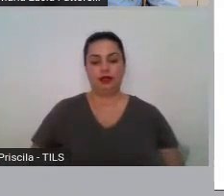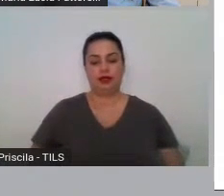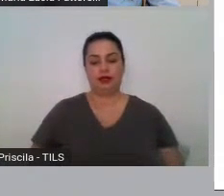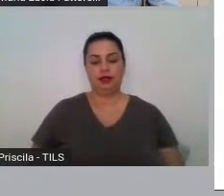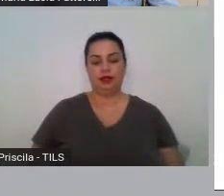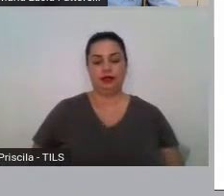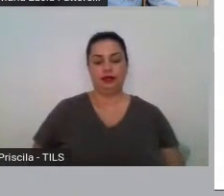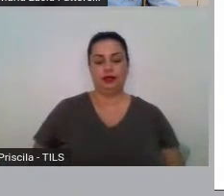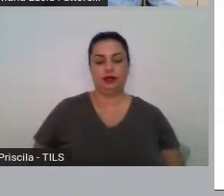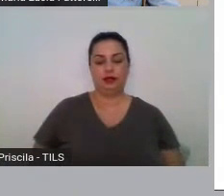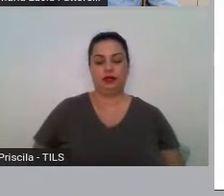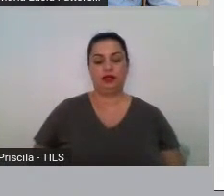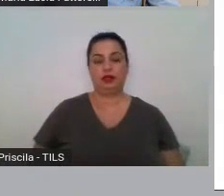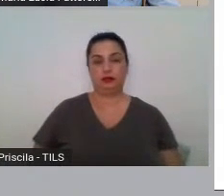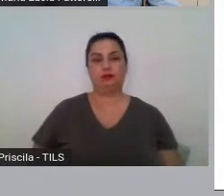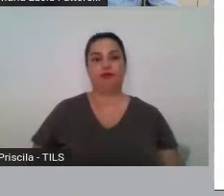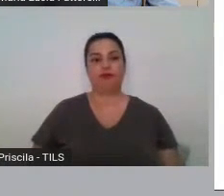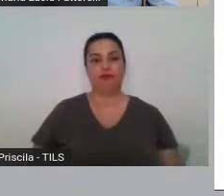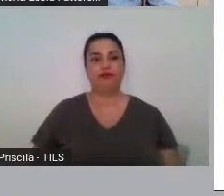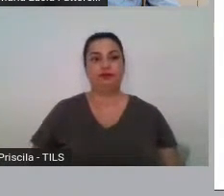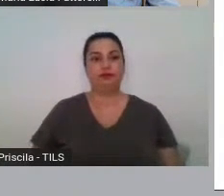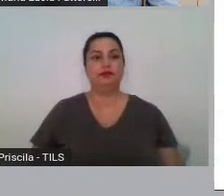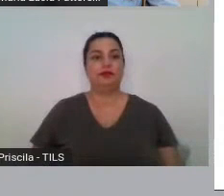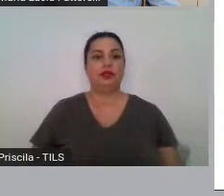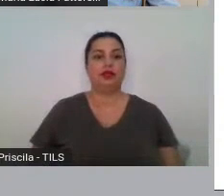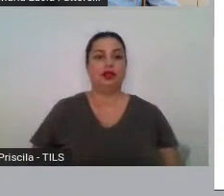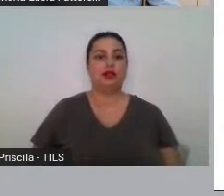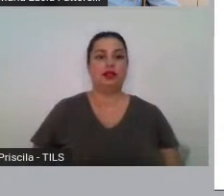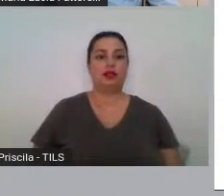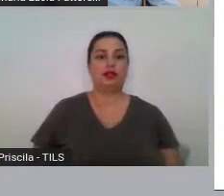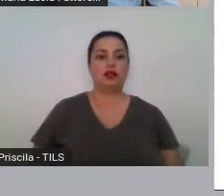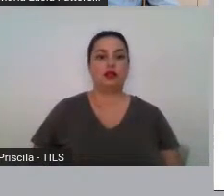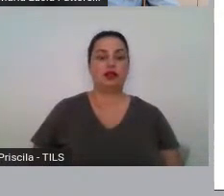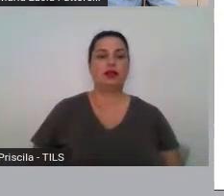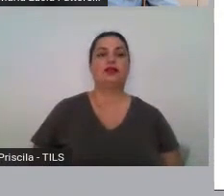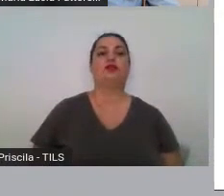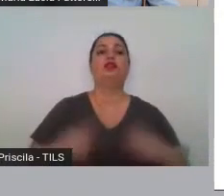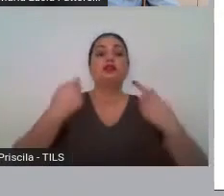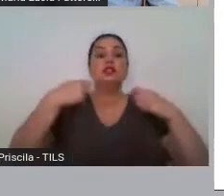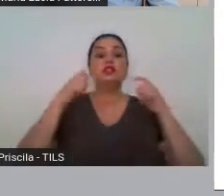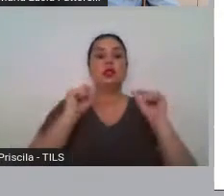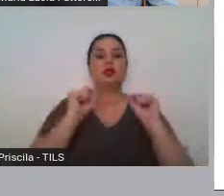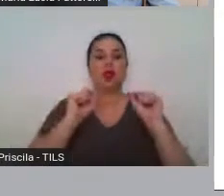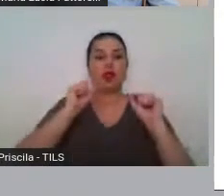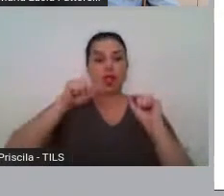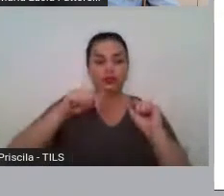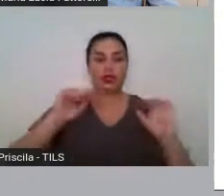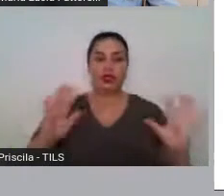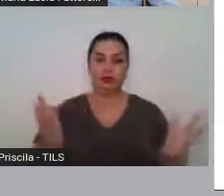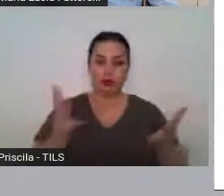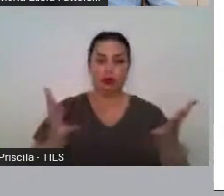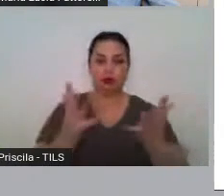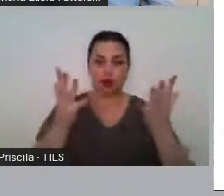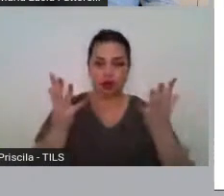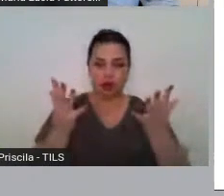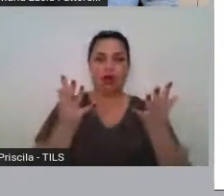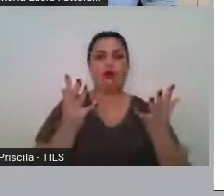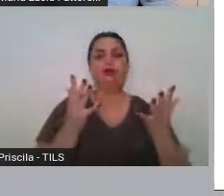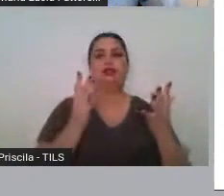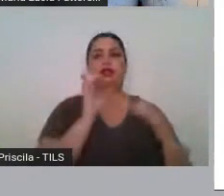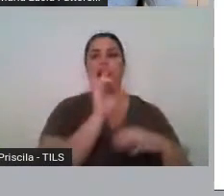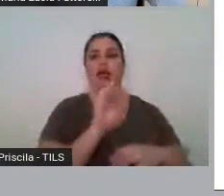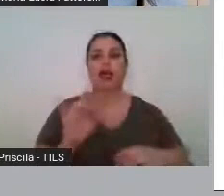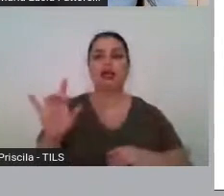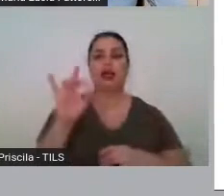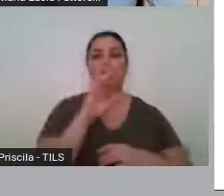temos saído daqui impulsionando o núcleo em cada estado, retomando todos aqueles, porque nós temos que fazer esta